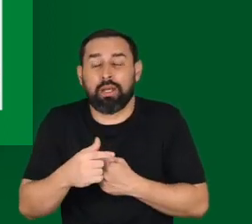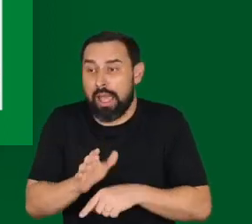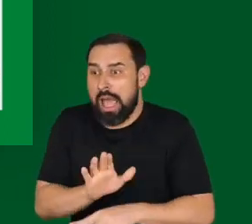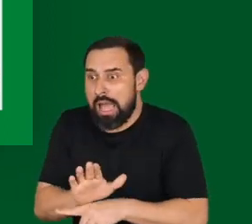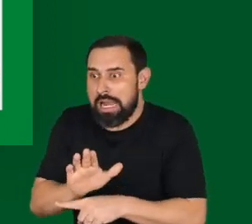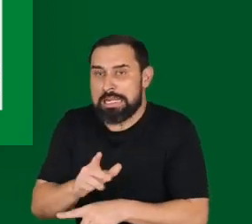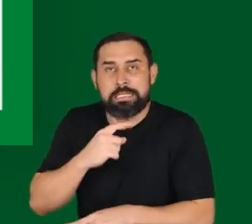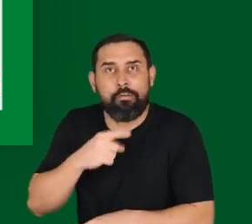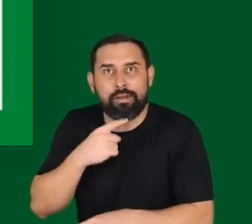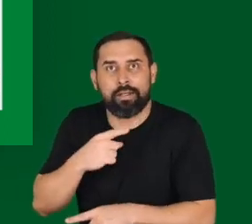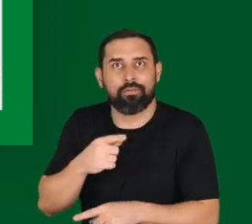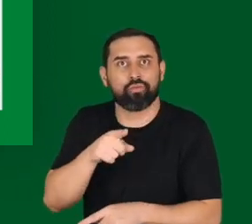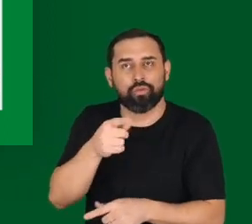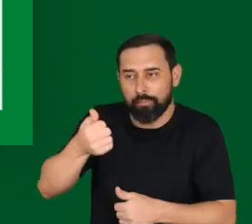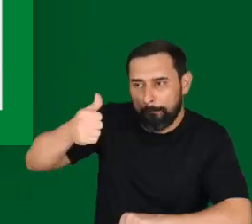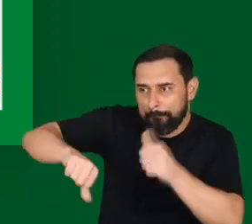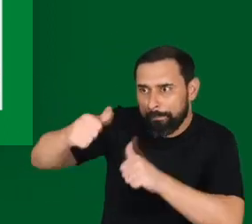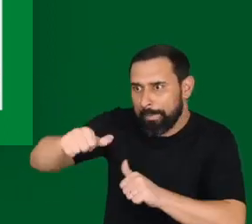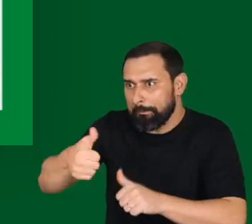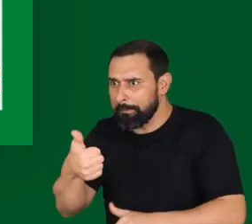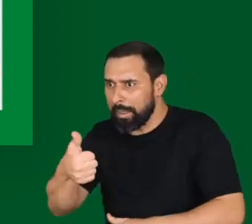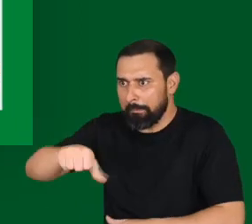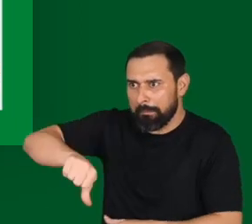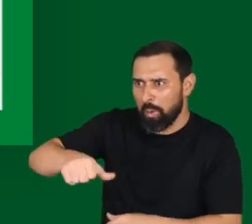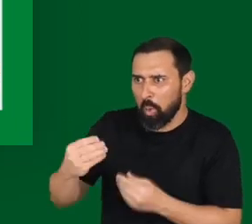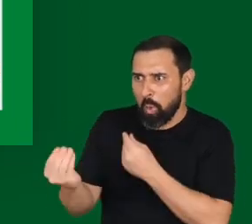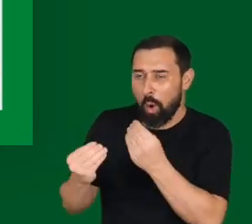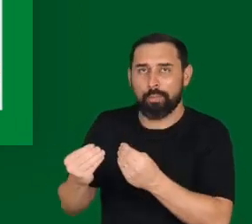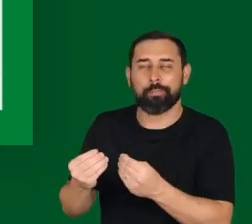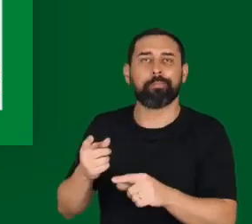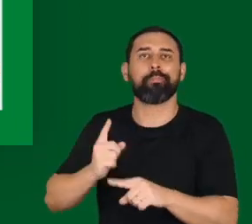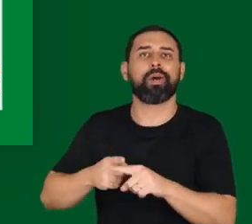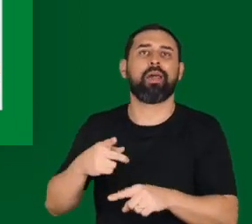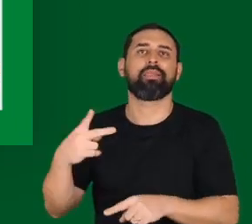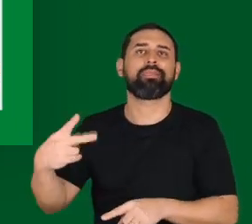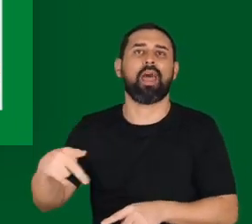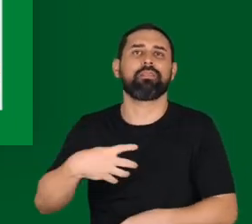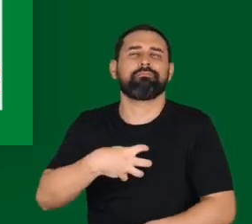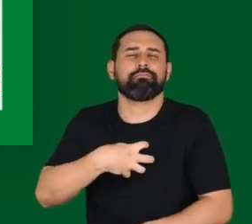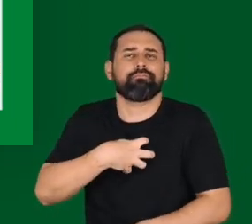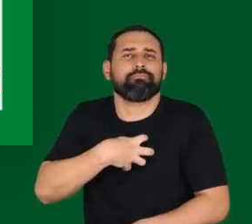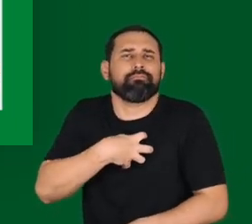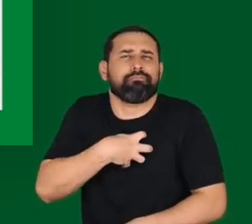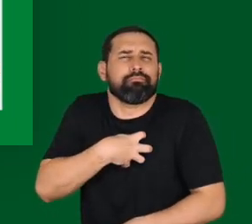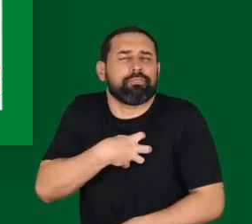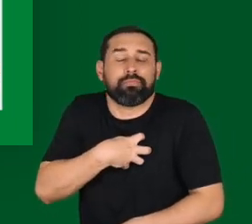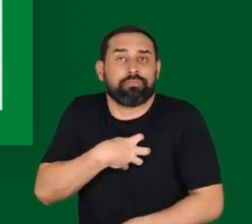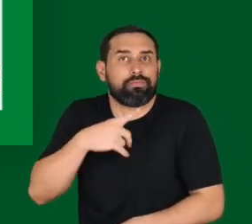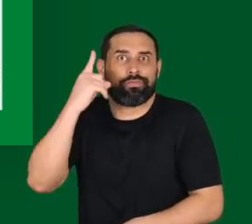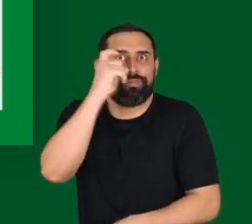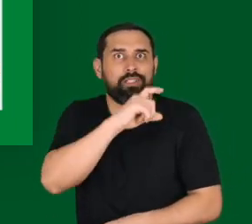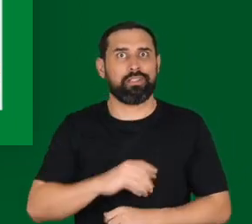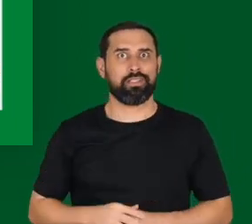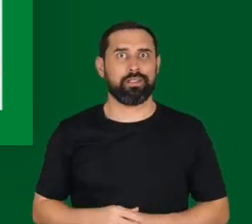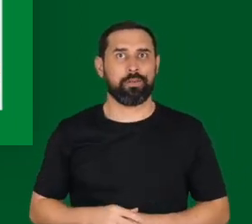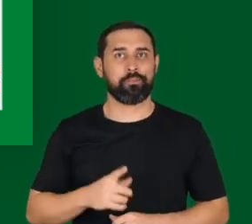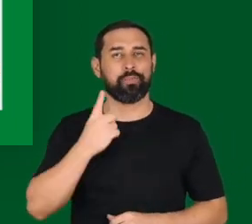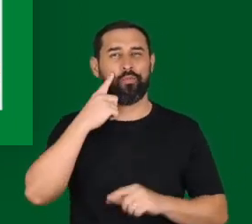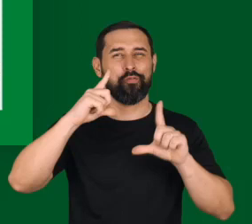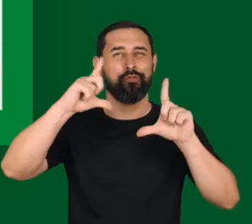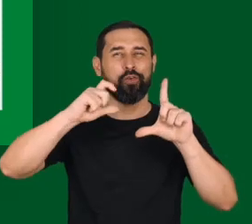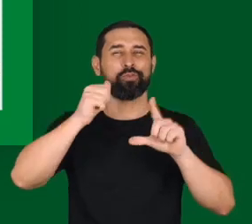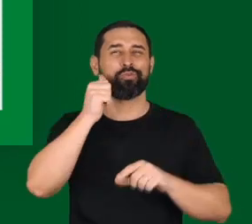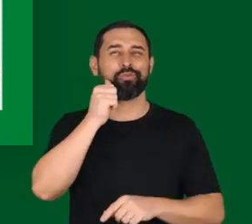gerar uma não colaboração, uma não cooperação e uma dificuldade de você avaliar